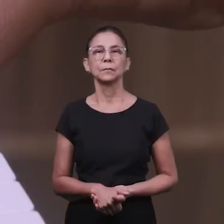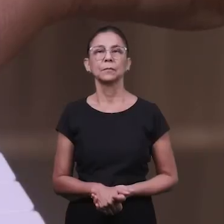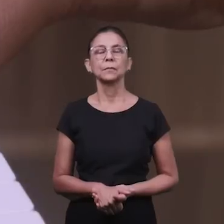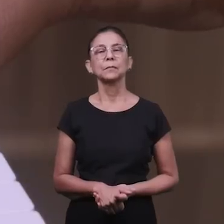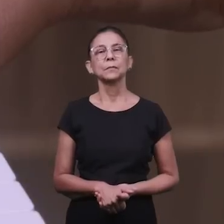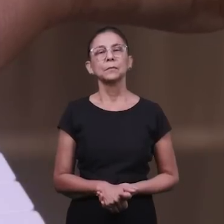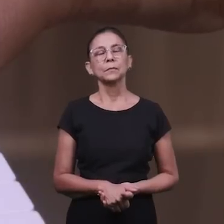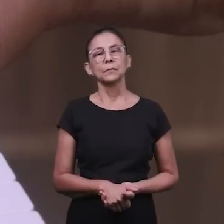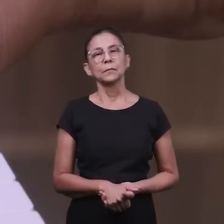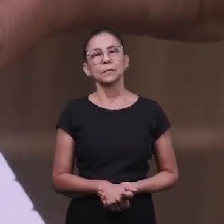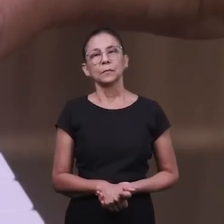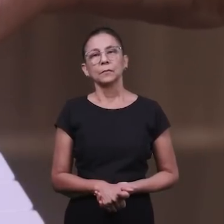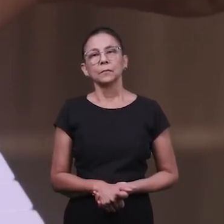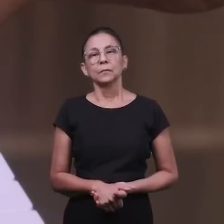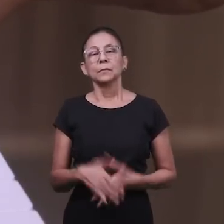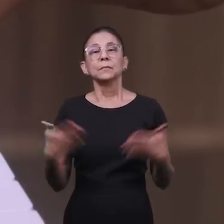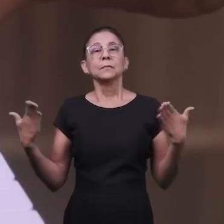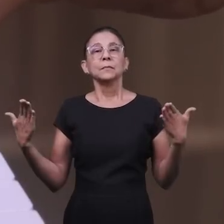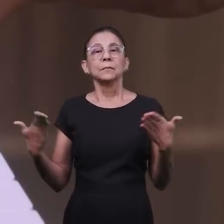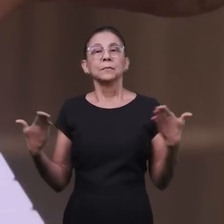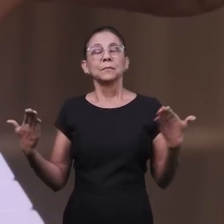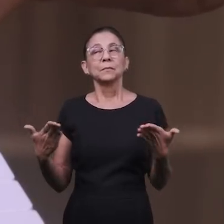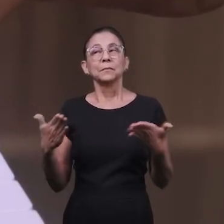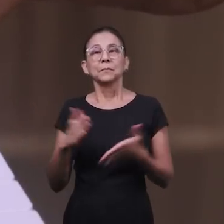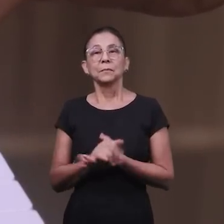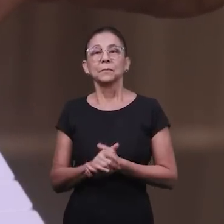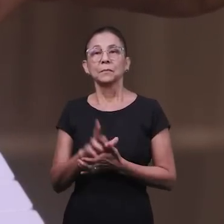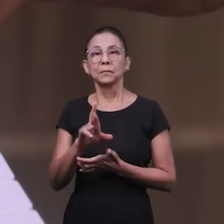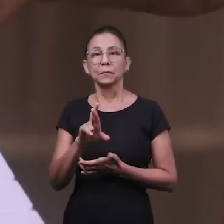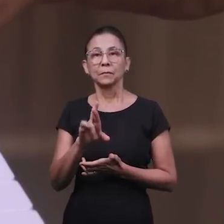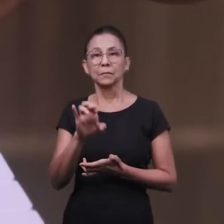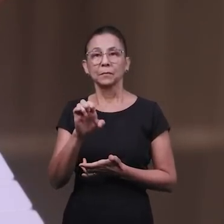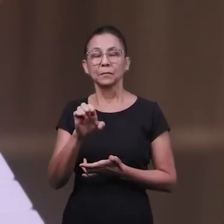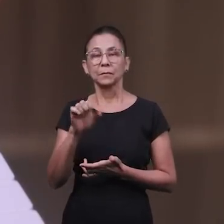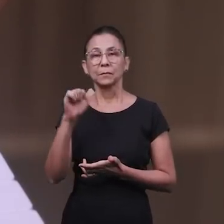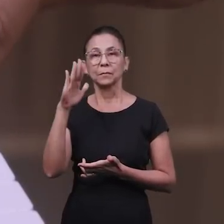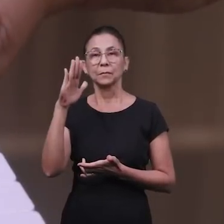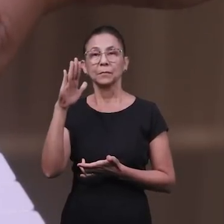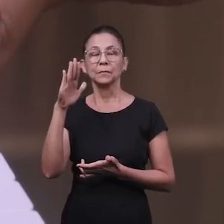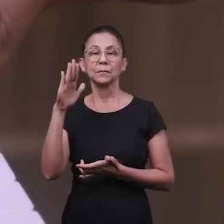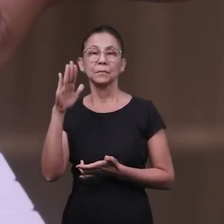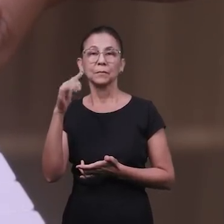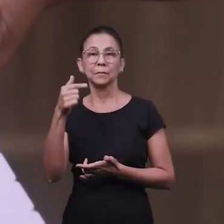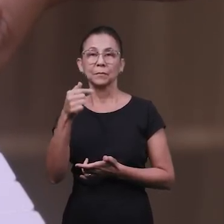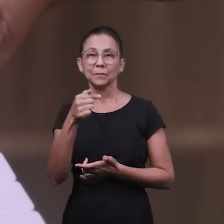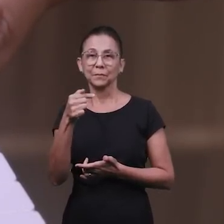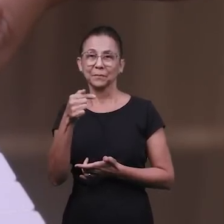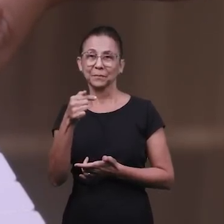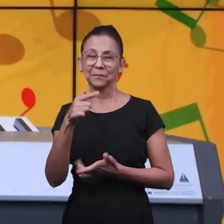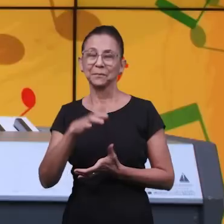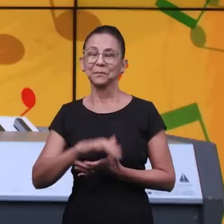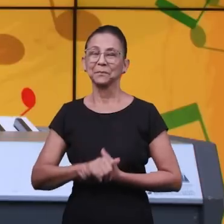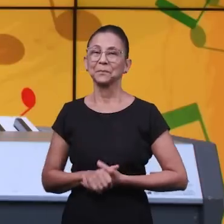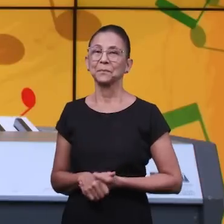Ré maior. E agora, ré maior com sétima.